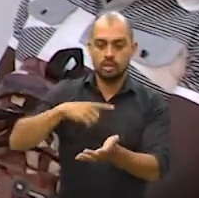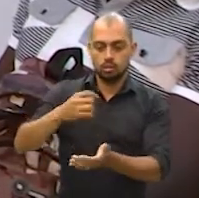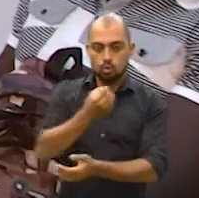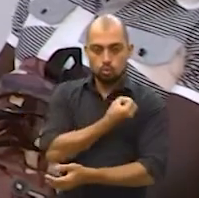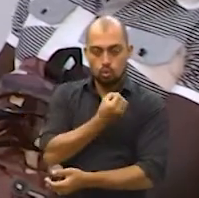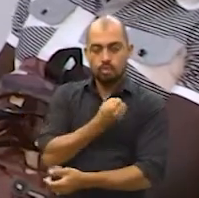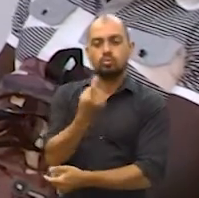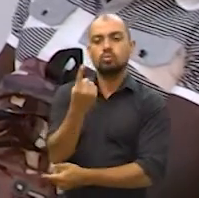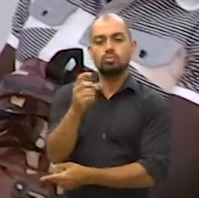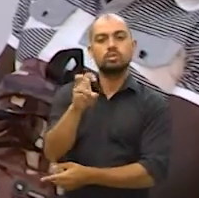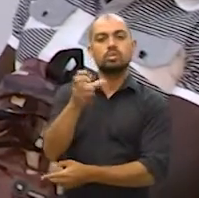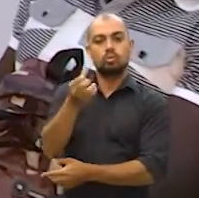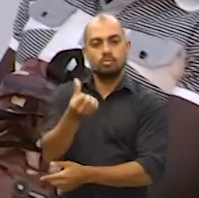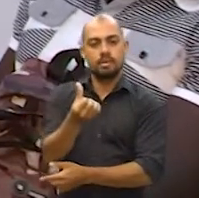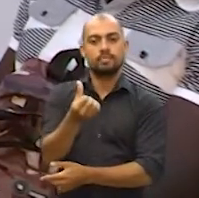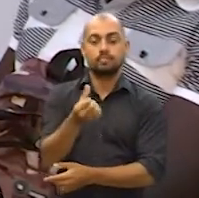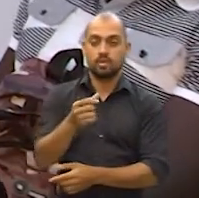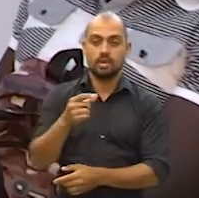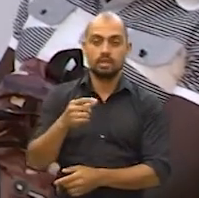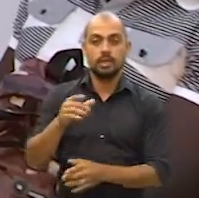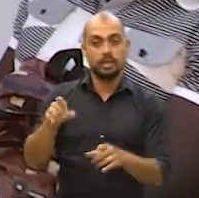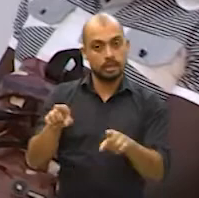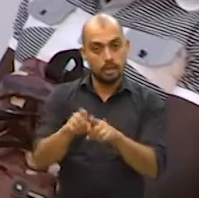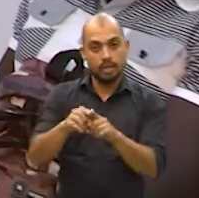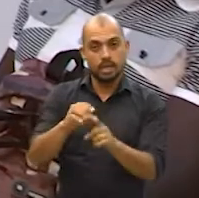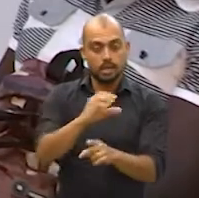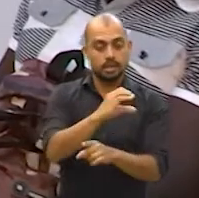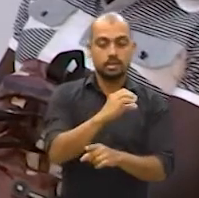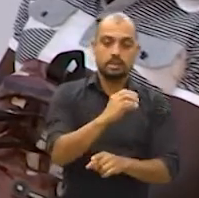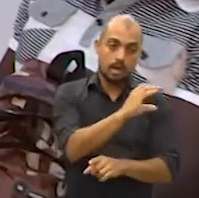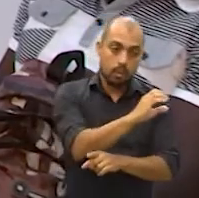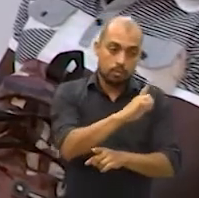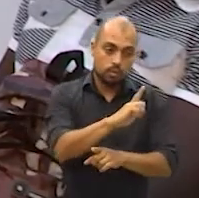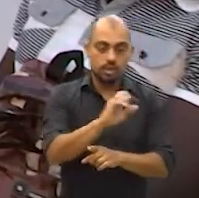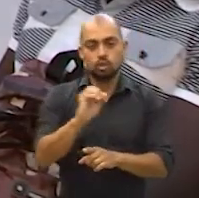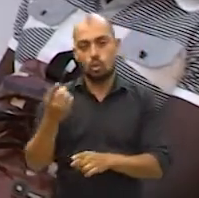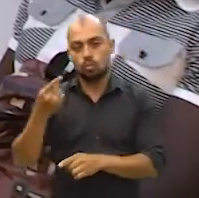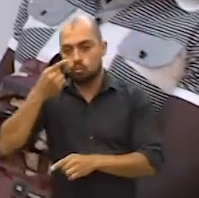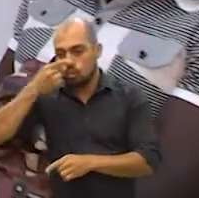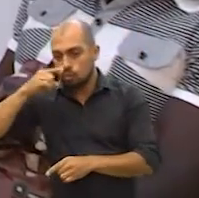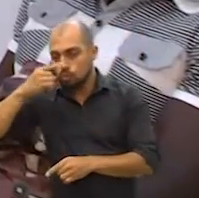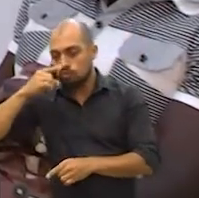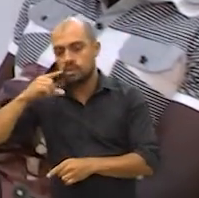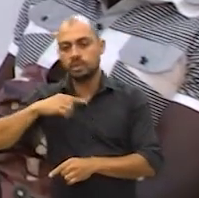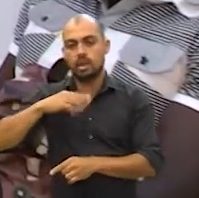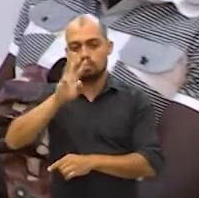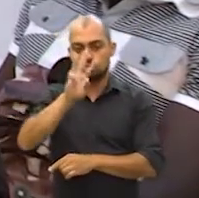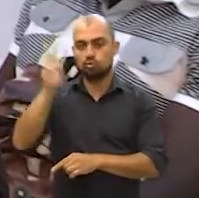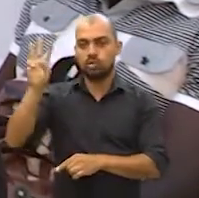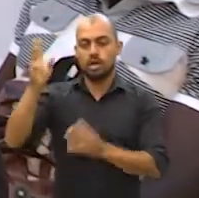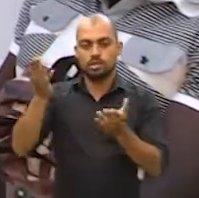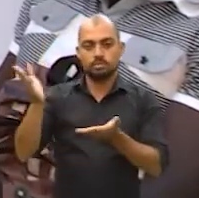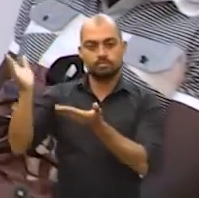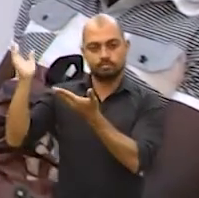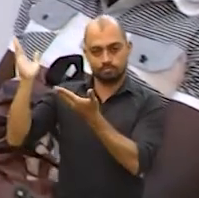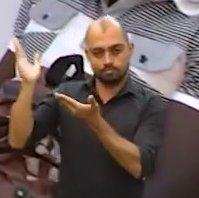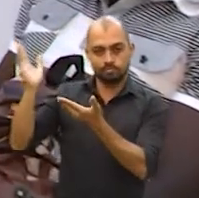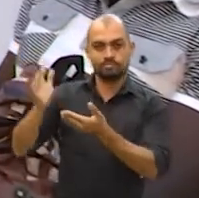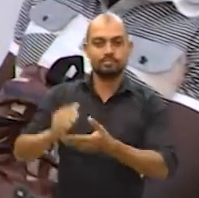pelo 156 e nos Agilizas Ouro Verde e Campo Grande, através do portal do cidadão, pelo